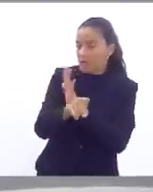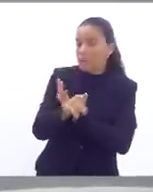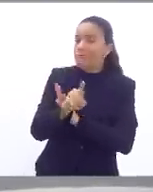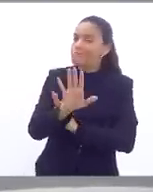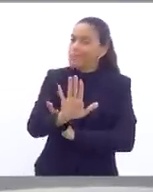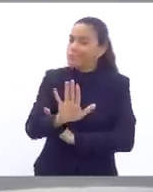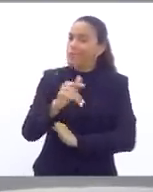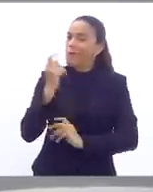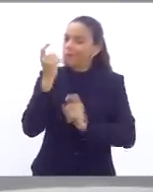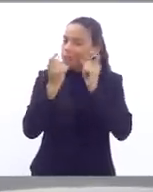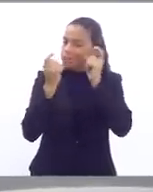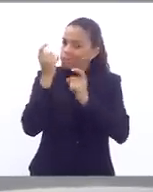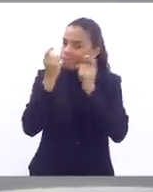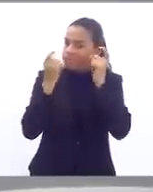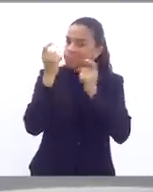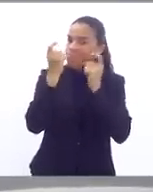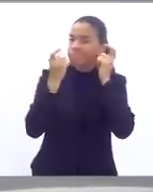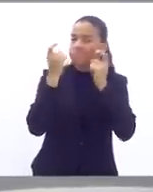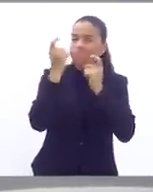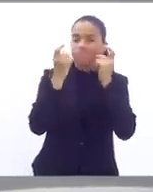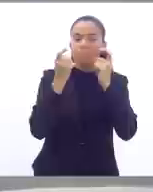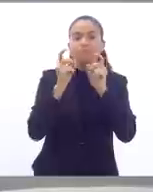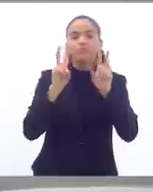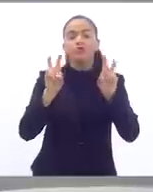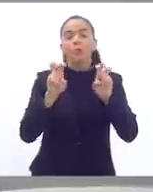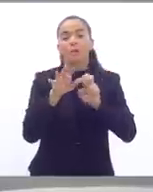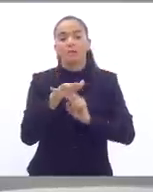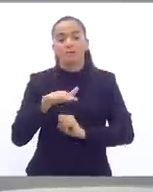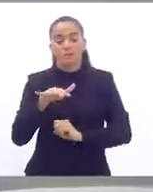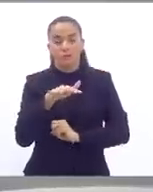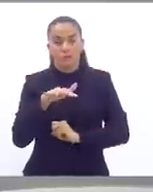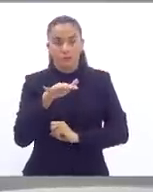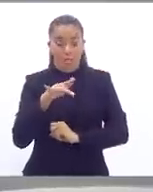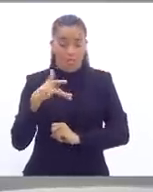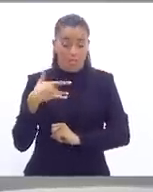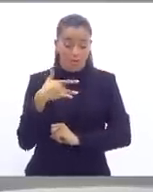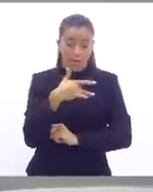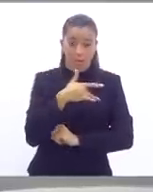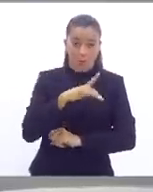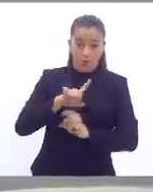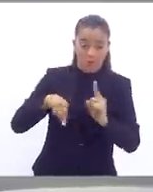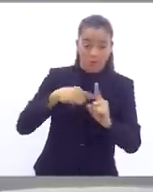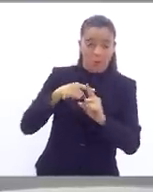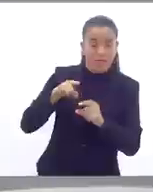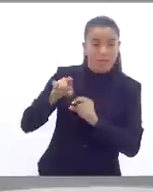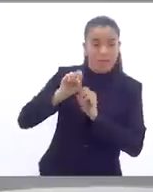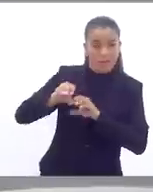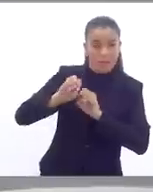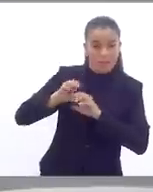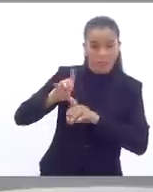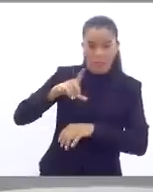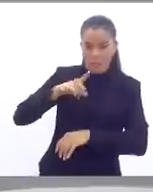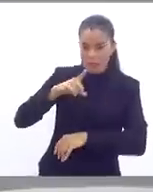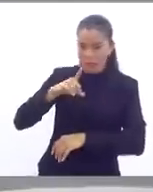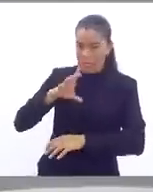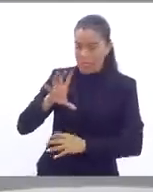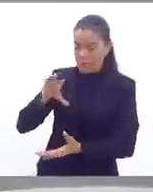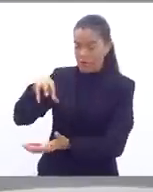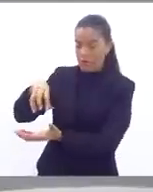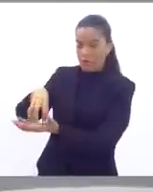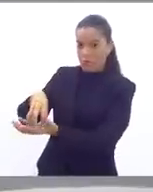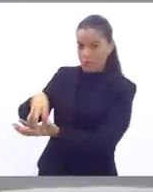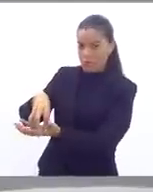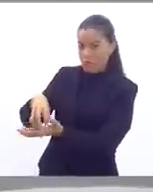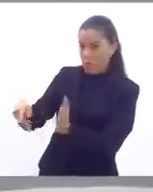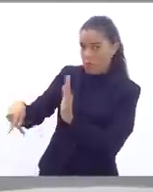eu tô muito preocupada com essa questão de que a saúde educação tem um canal próprio de